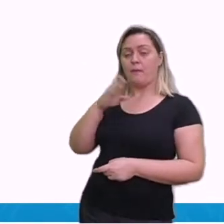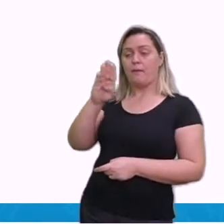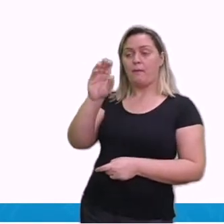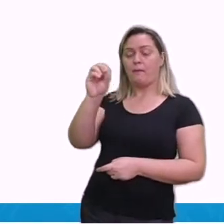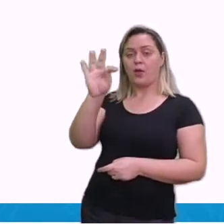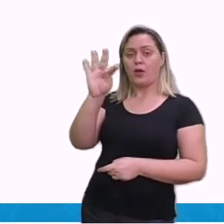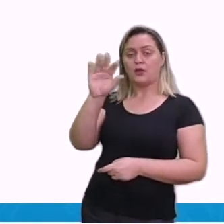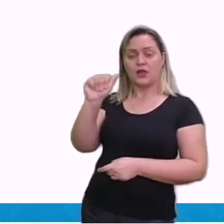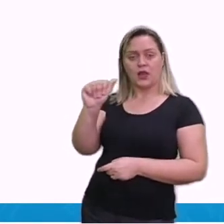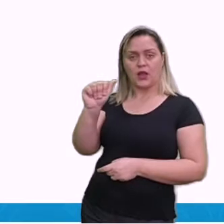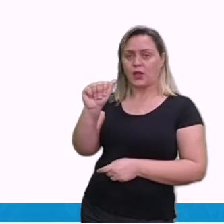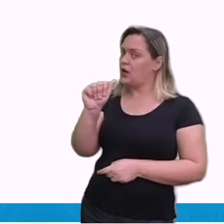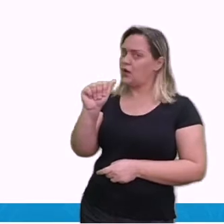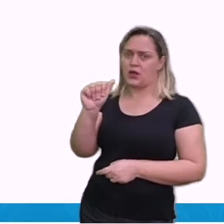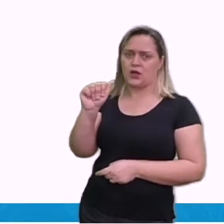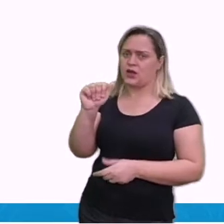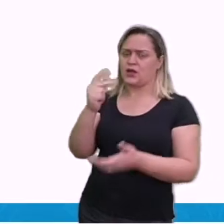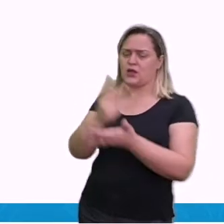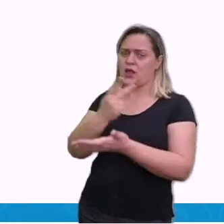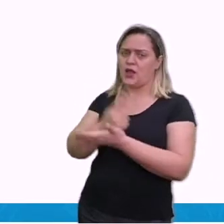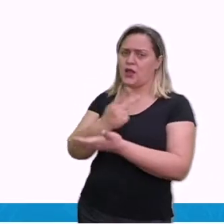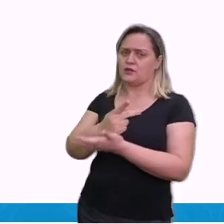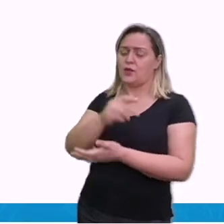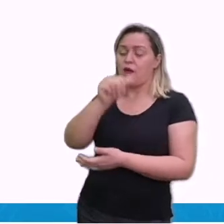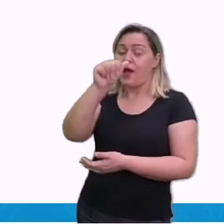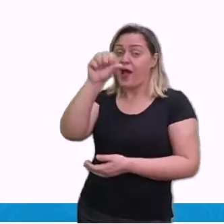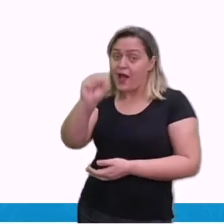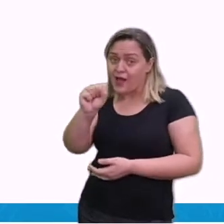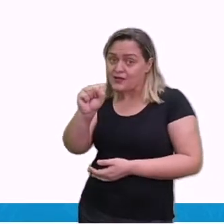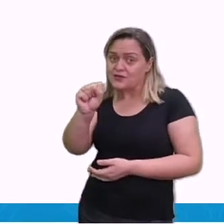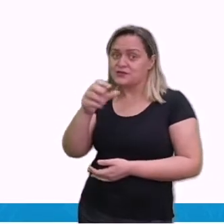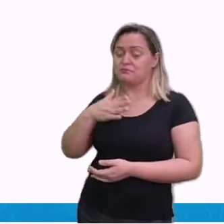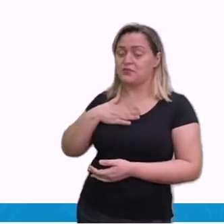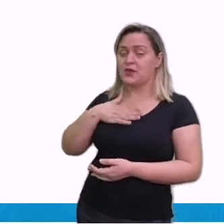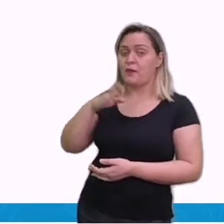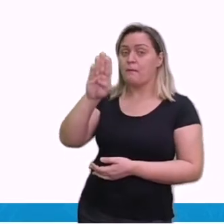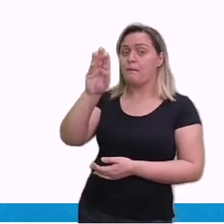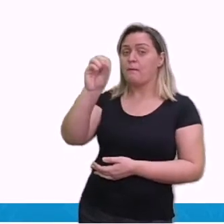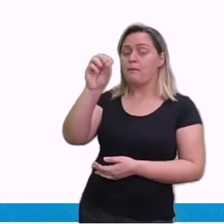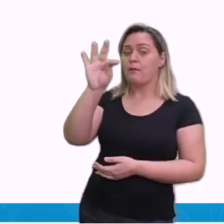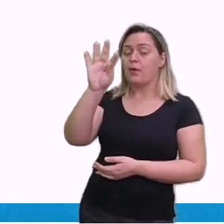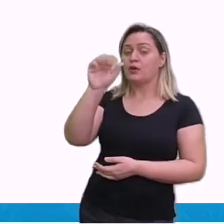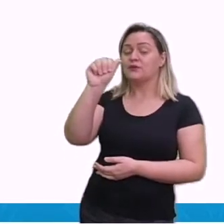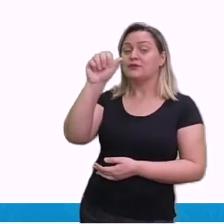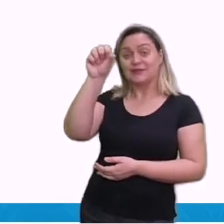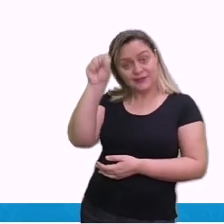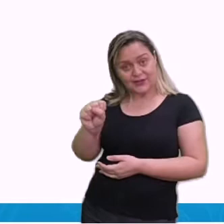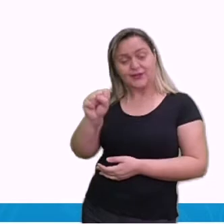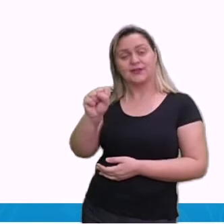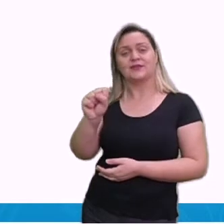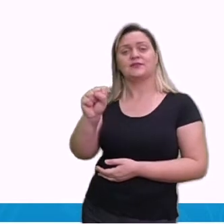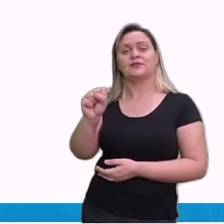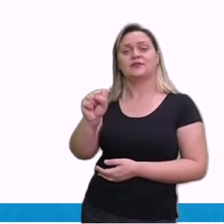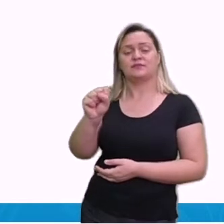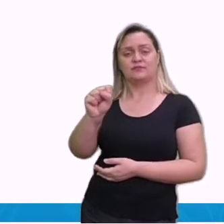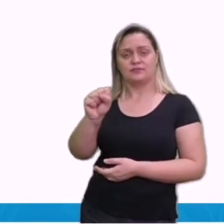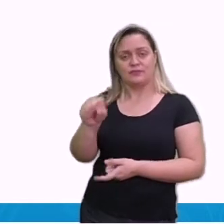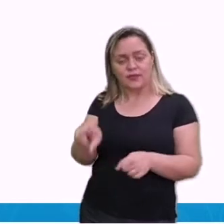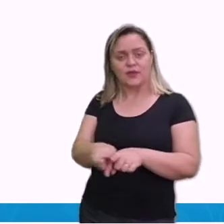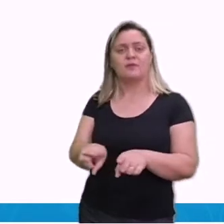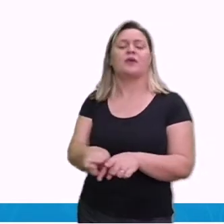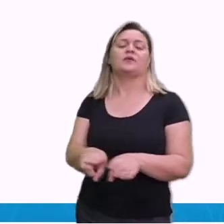quantidade maior, então são as botas. E os abacaxis. Eu fui ao mercado